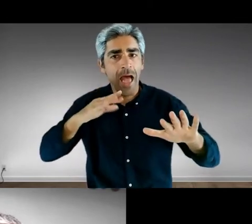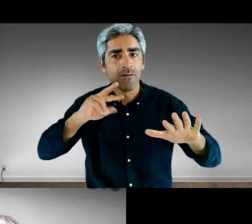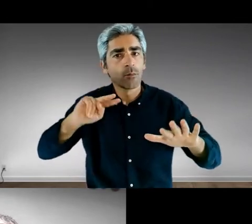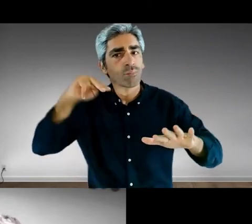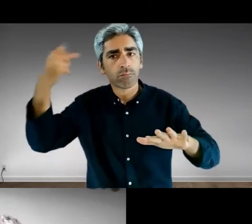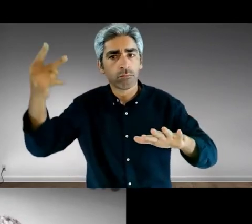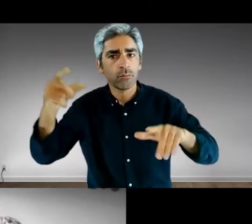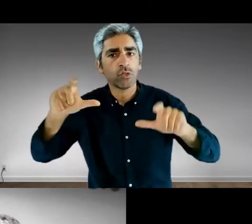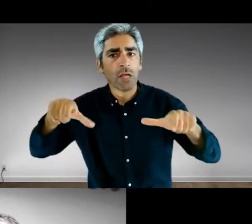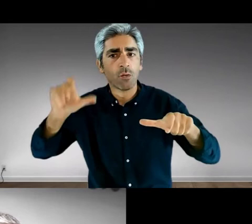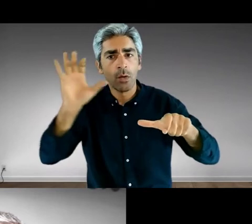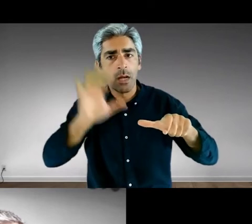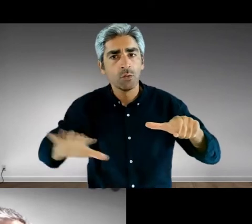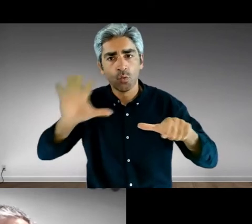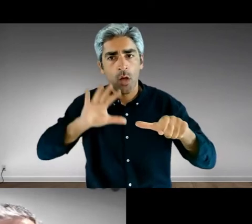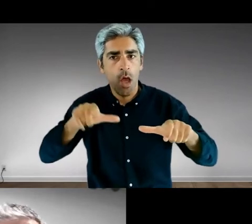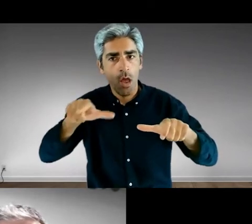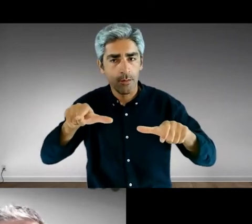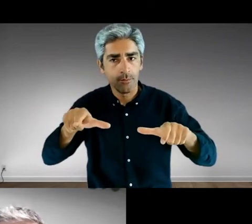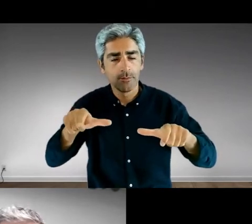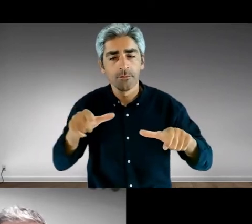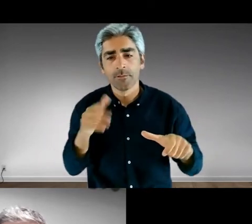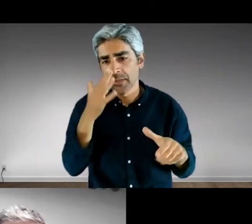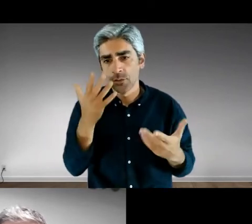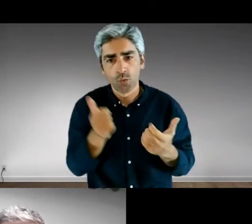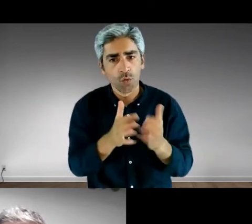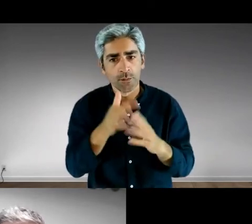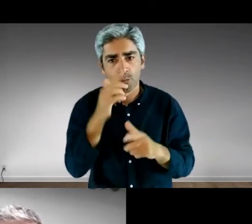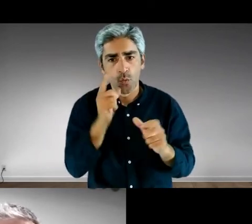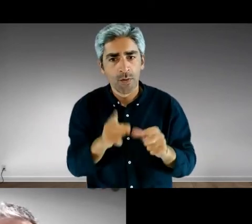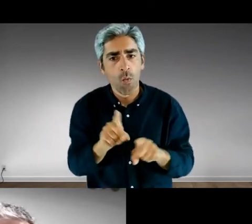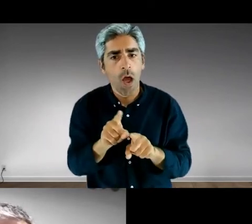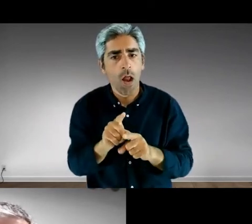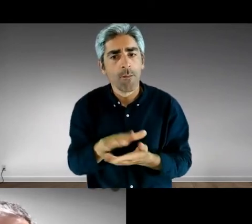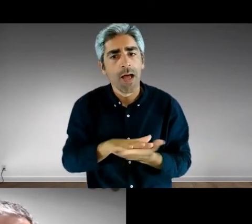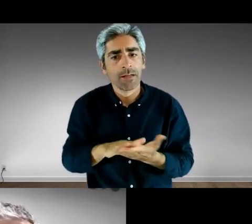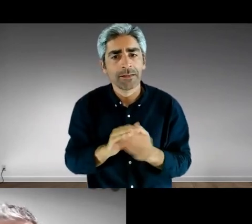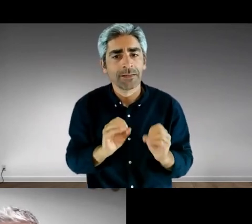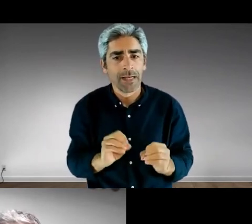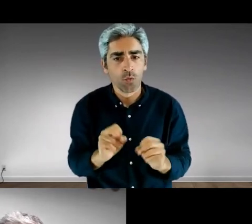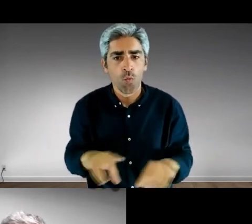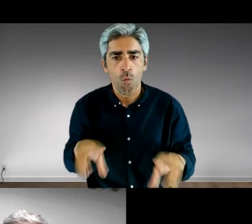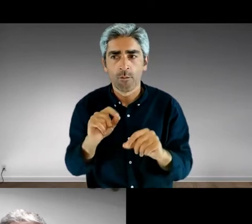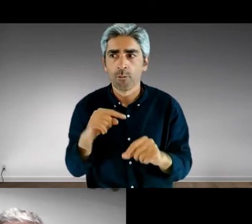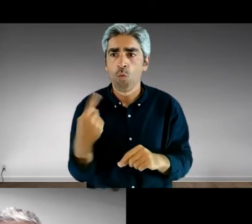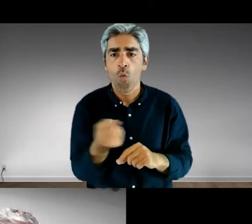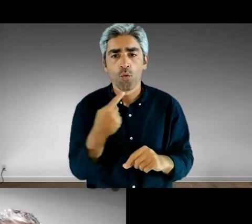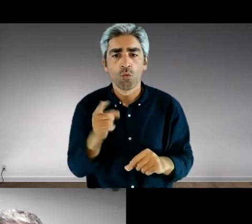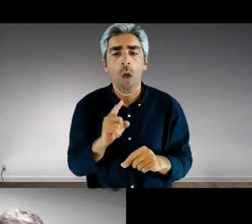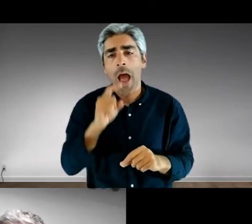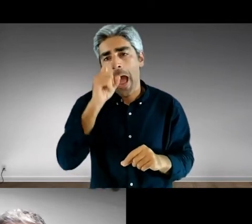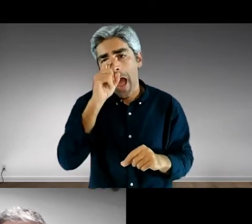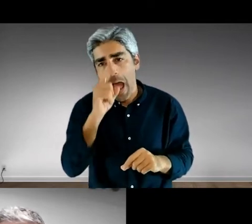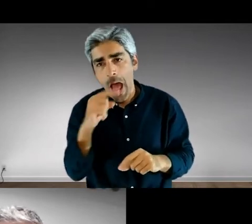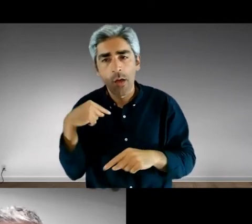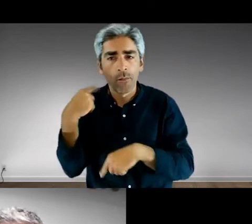Nacional, e aí, por estranho que pareça, quase todas as pessoas começam do zero. Nós vamos para um sítio que é novo para todos. Não há o hábito, não há as pessoas